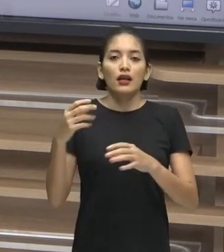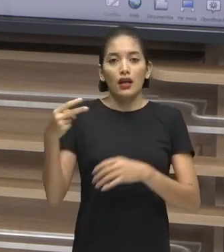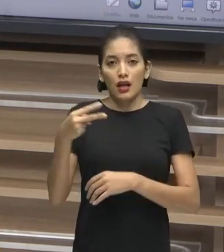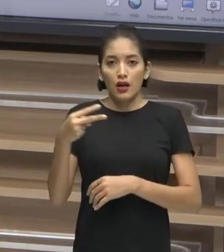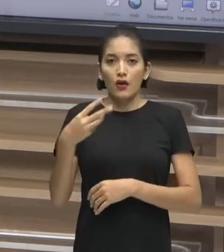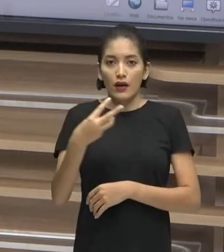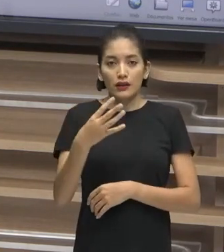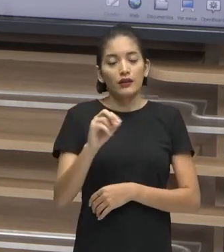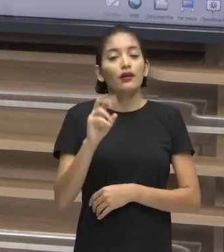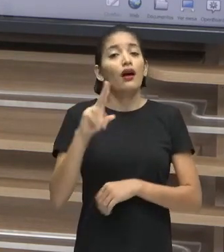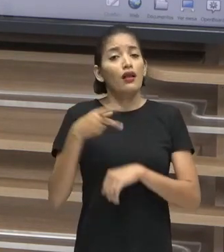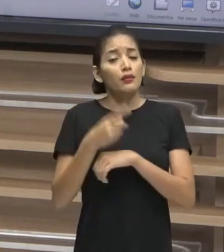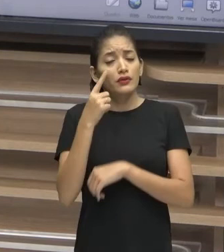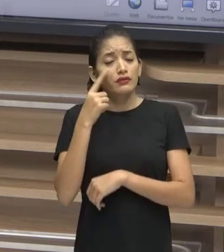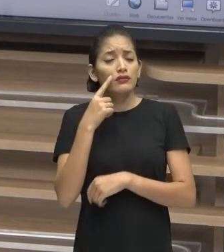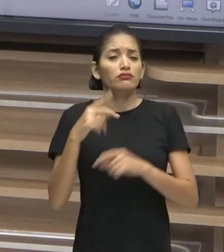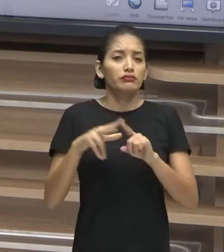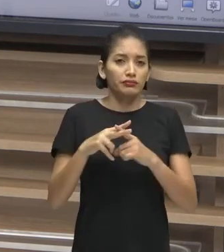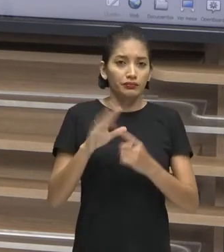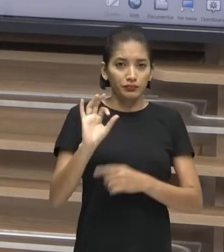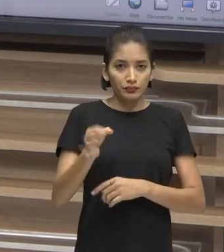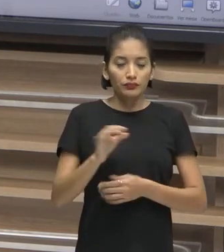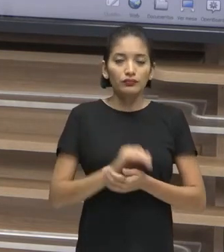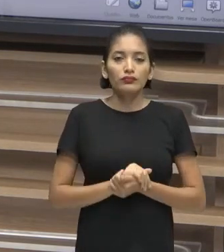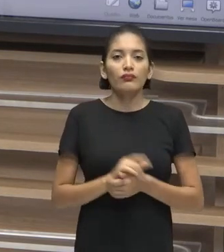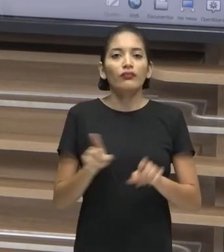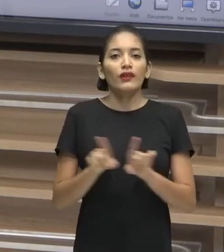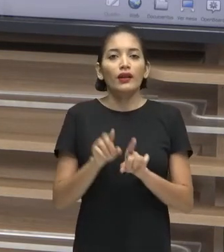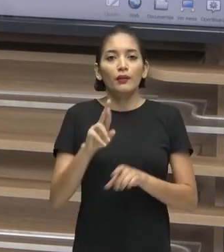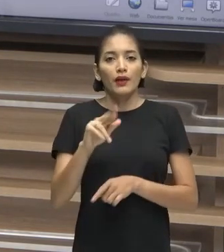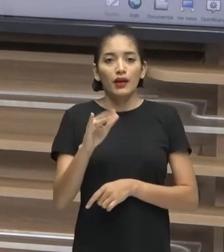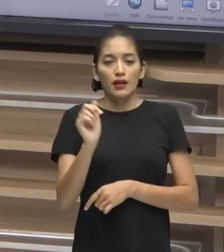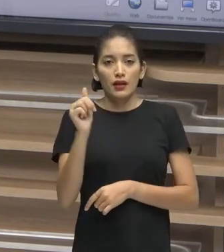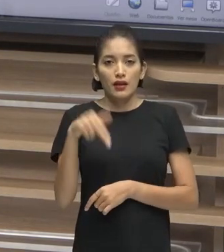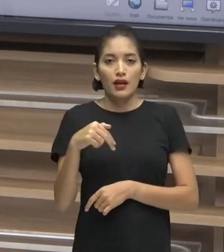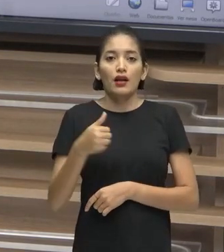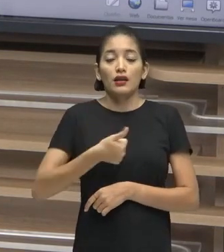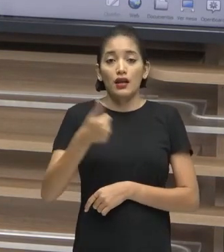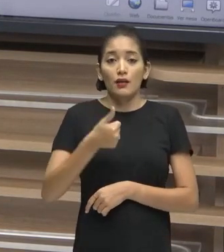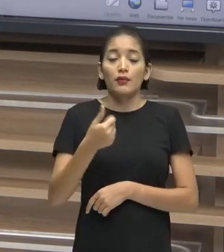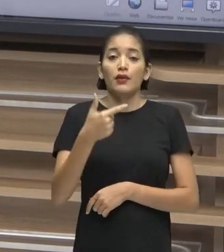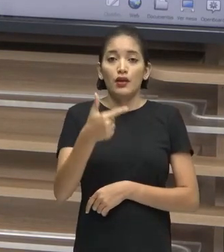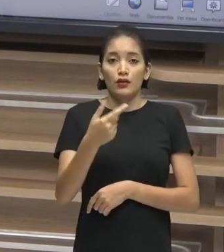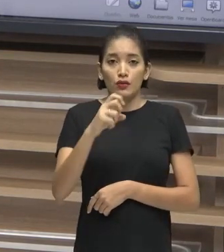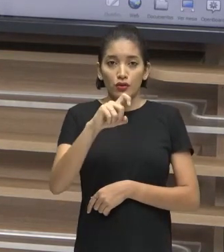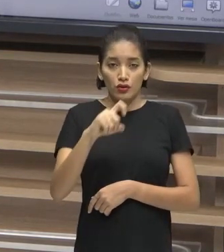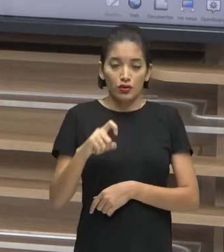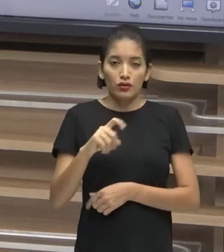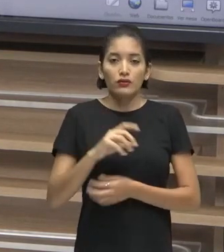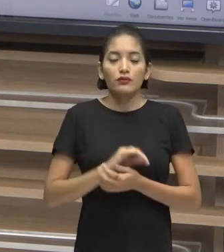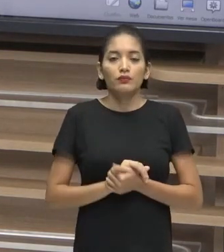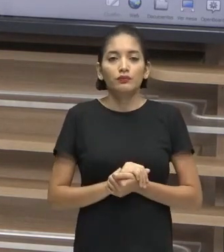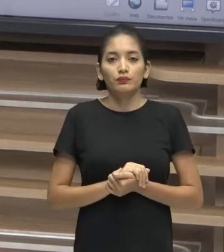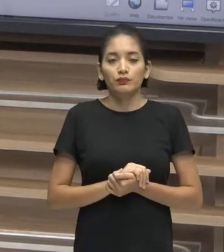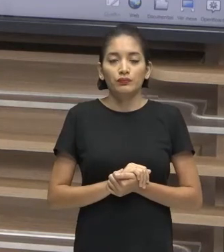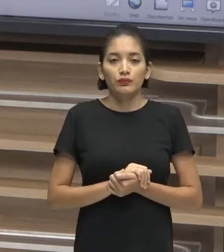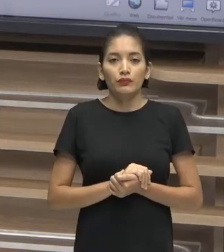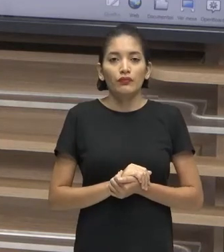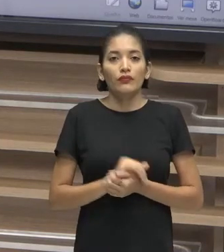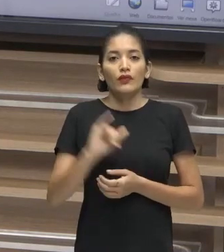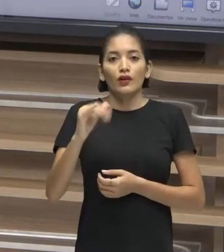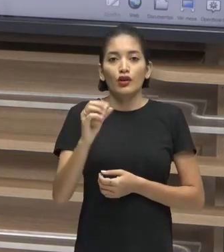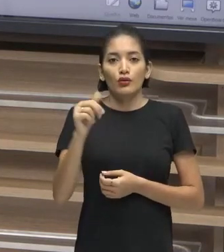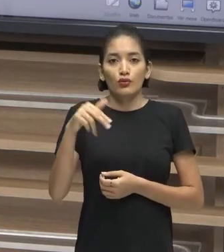conferir na correção se está correto. O Rian também respondeu que na questão 1 é 2x. O